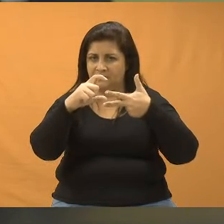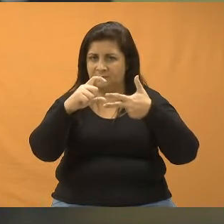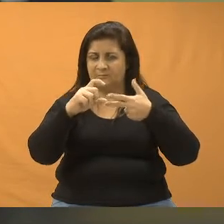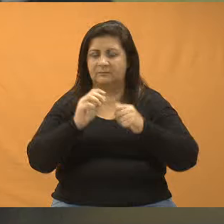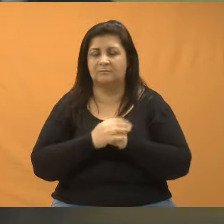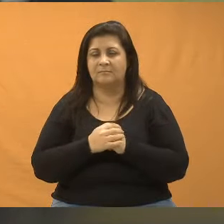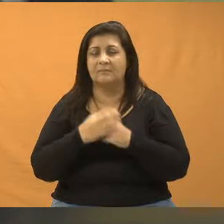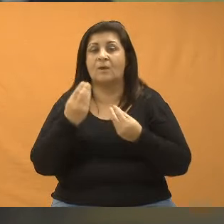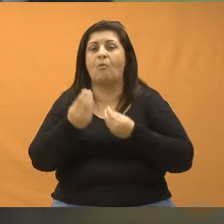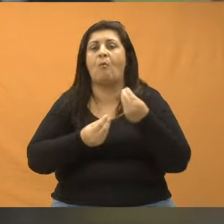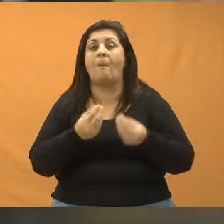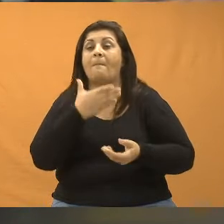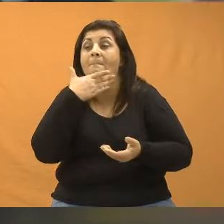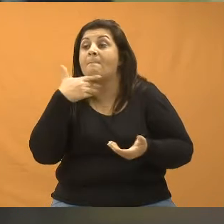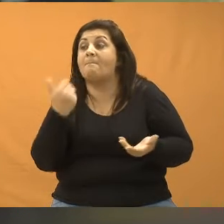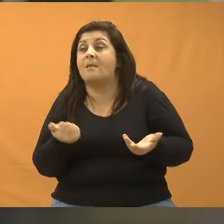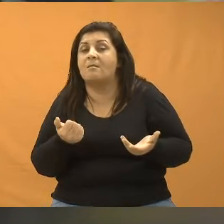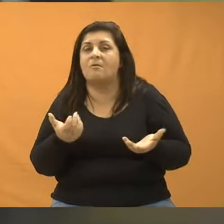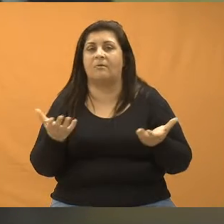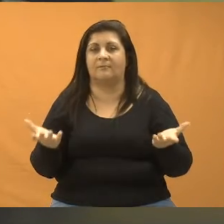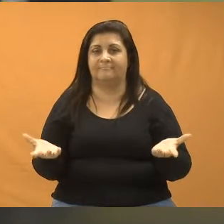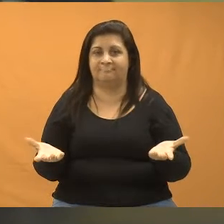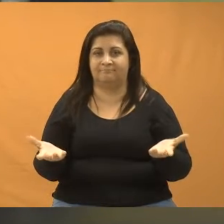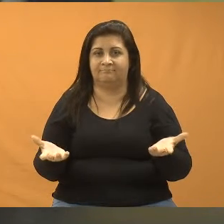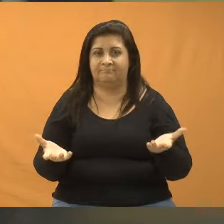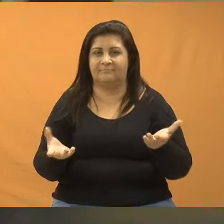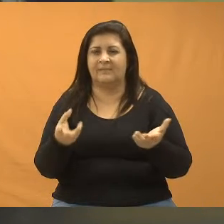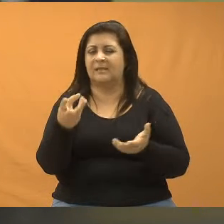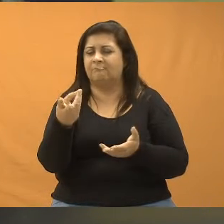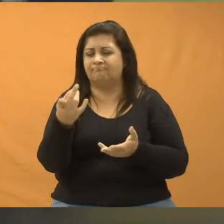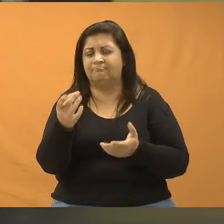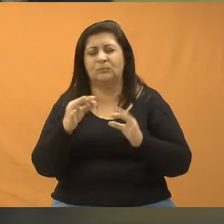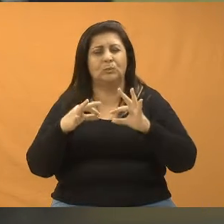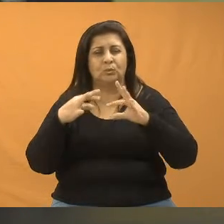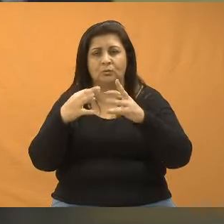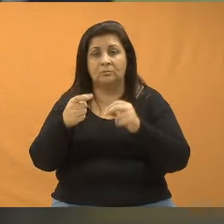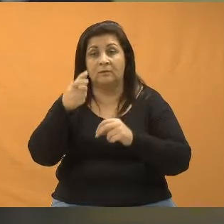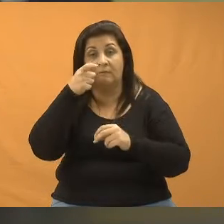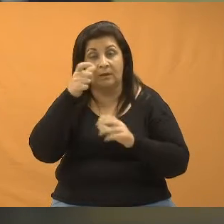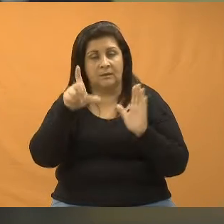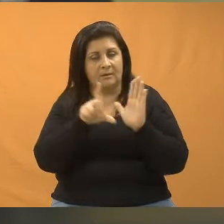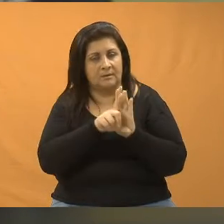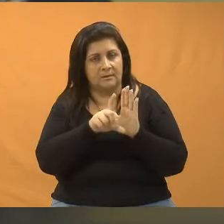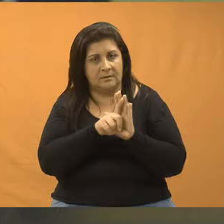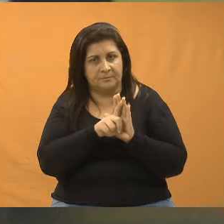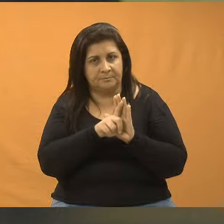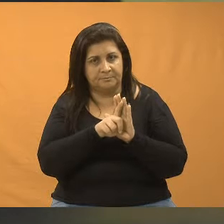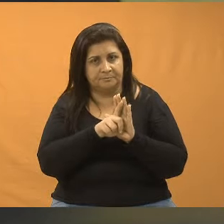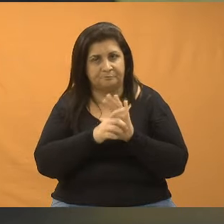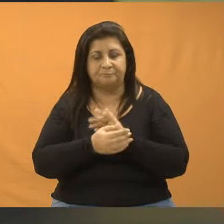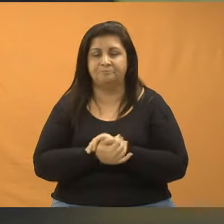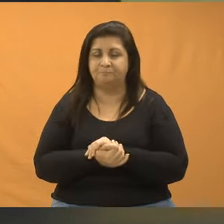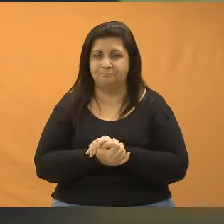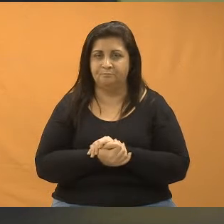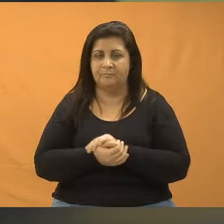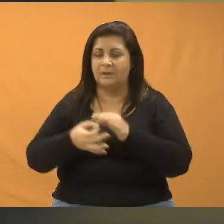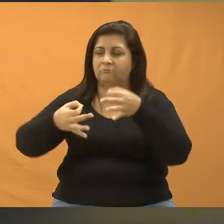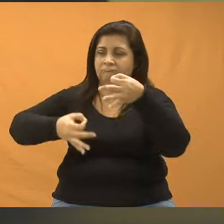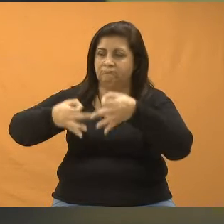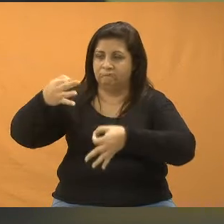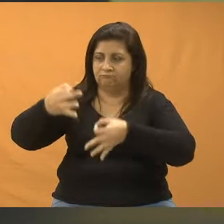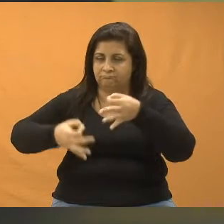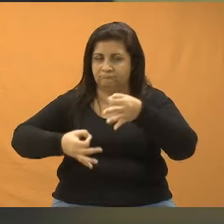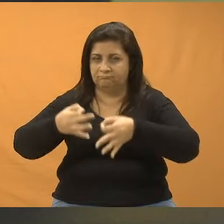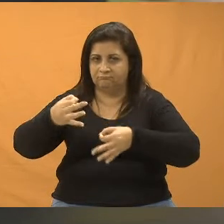é qual a melhor saída, pontuando todas as questões legais de uma dissolução judicial,